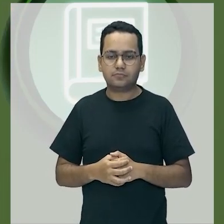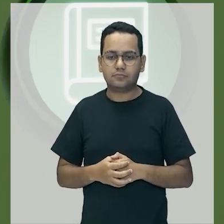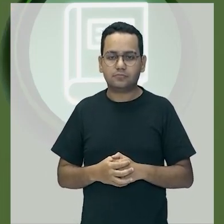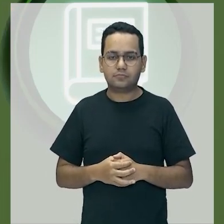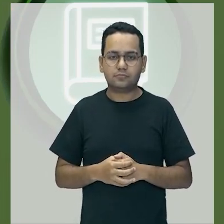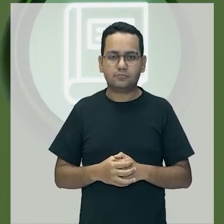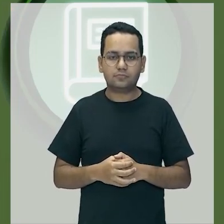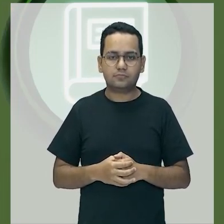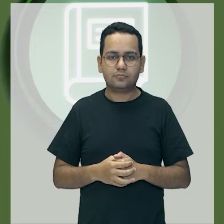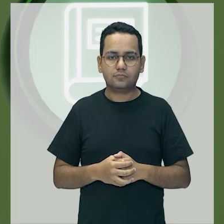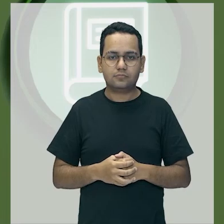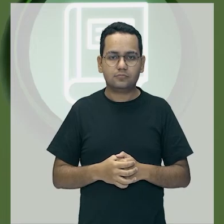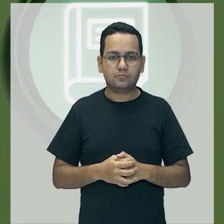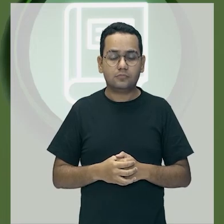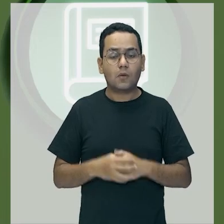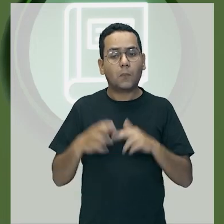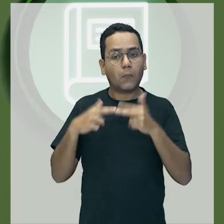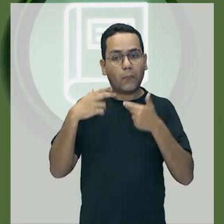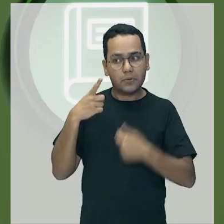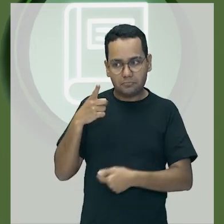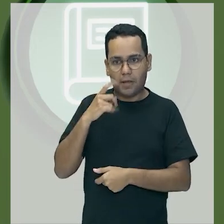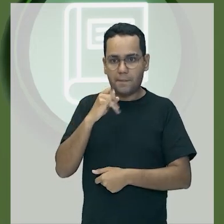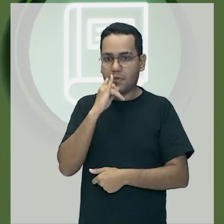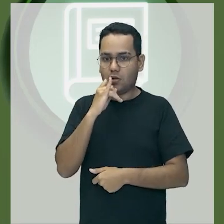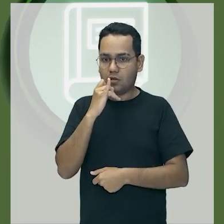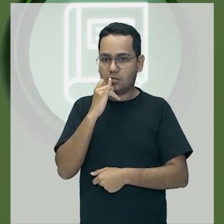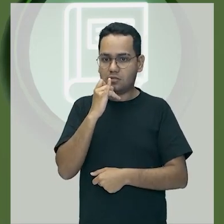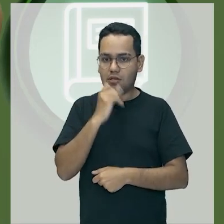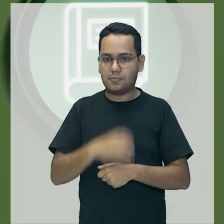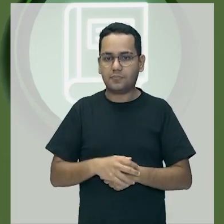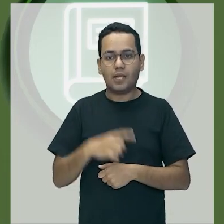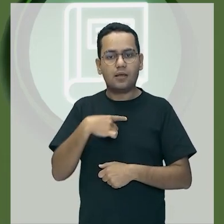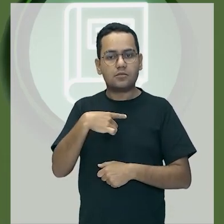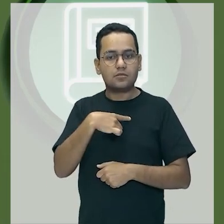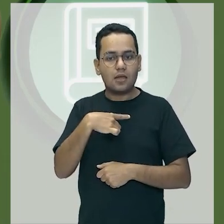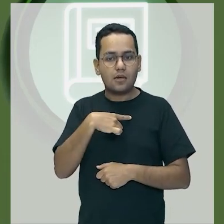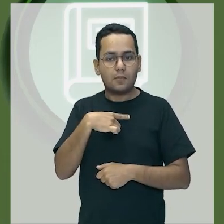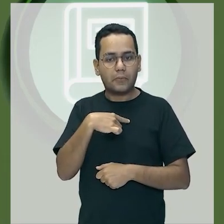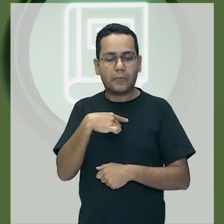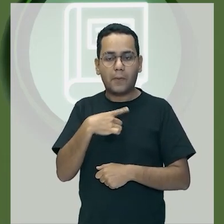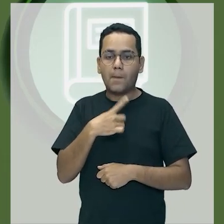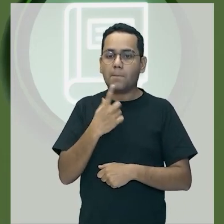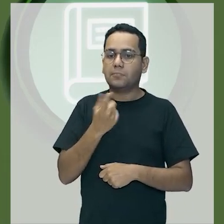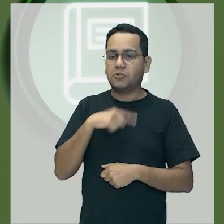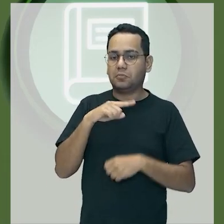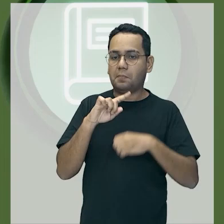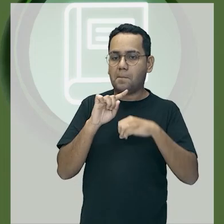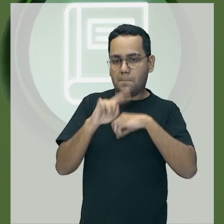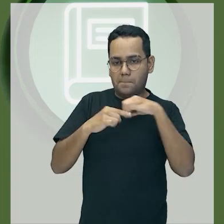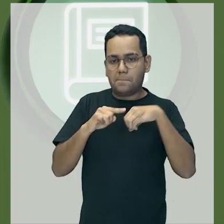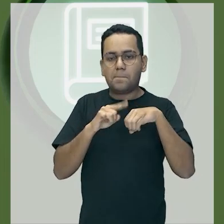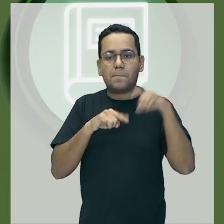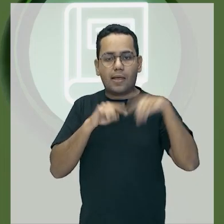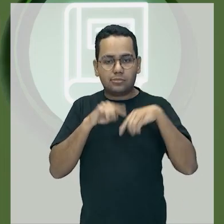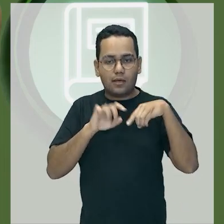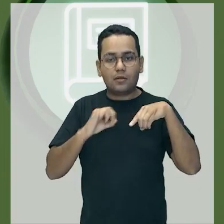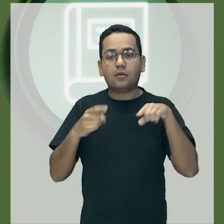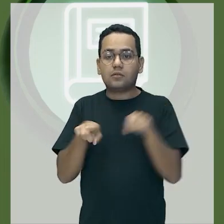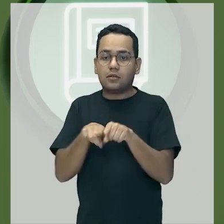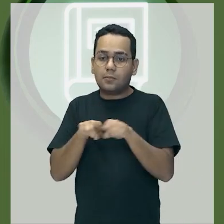Então, nesse exemplo aí, nós temos comportamento de onda e comportamento de partícula. Nós chamamos isso